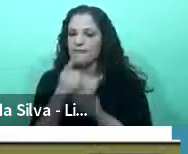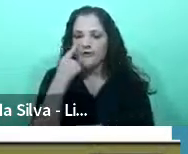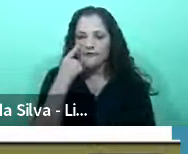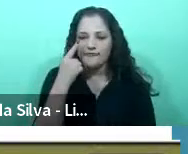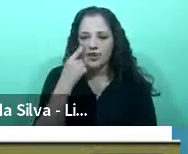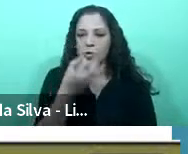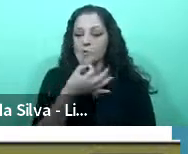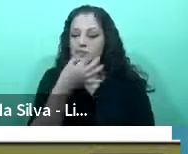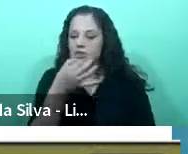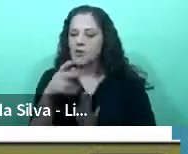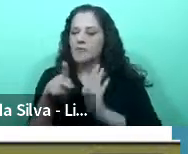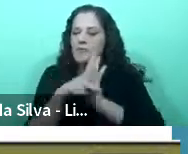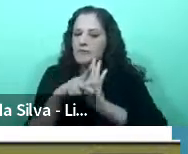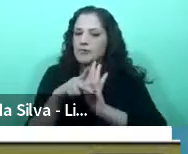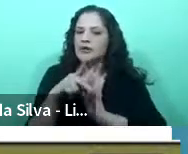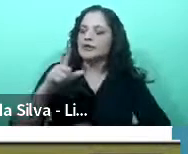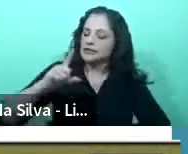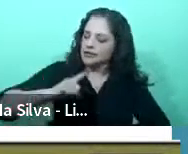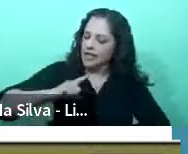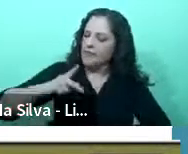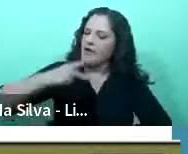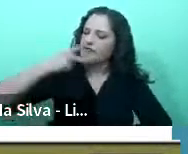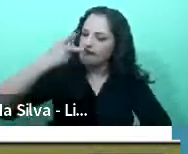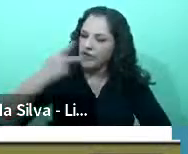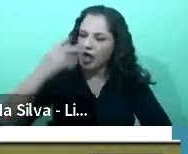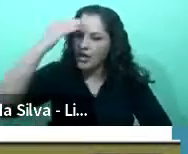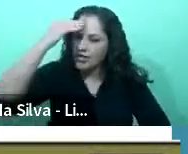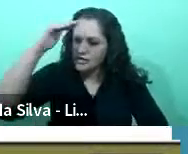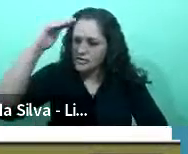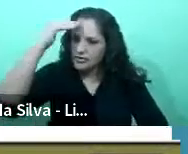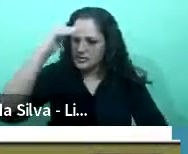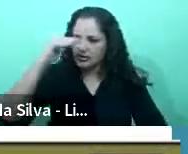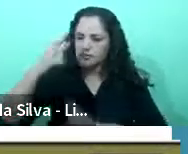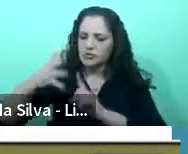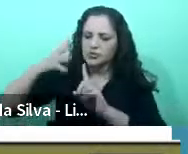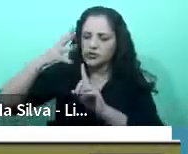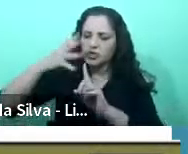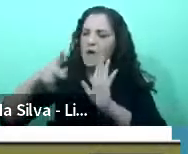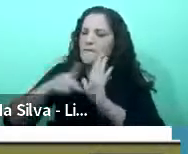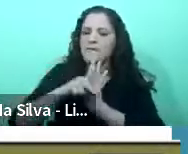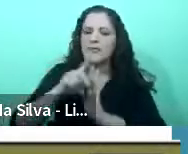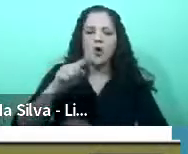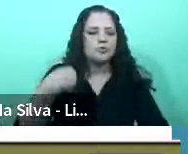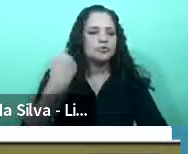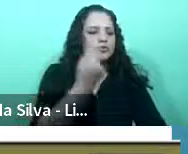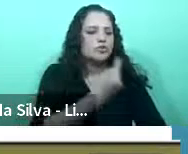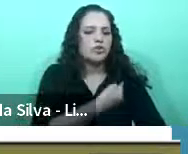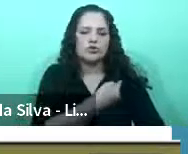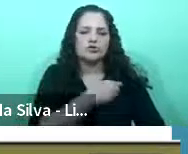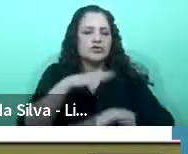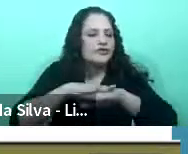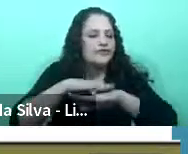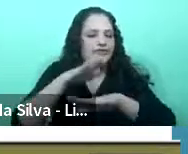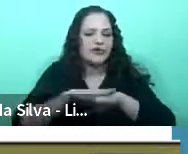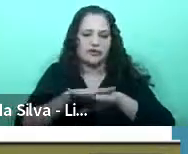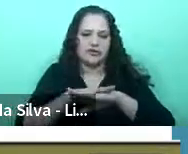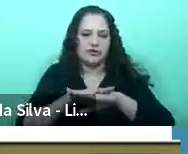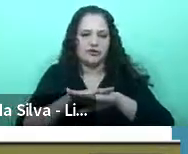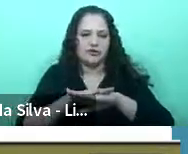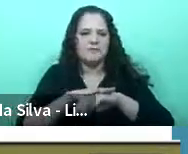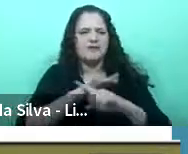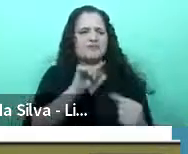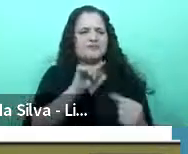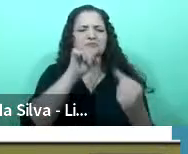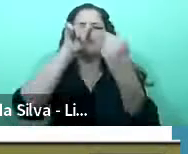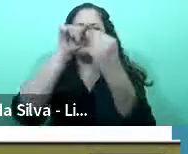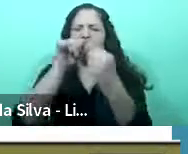essa utilização desse nosso próprio discurso, do discurso que a gente mesmo produz, mas para finalidades que são